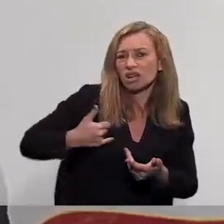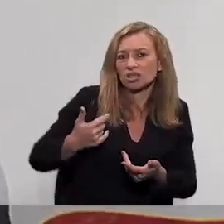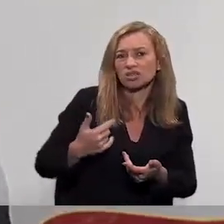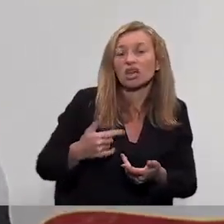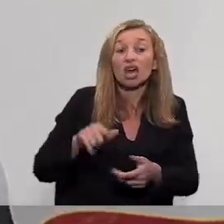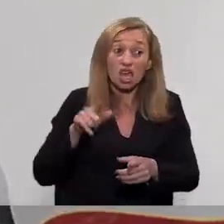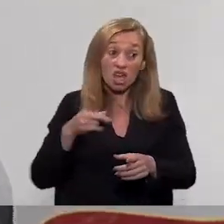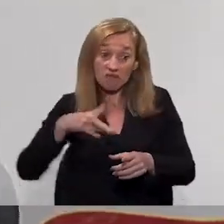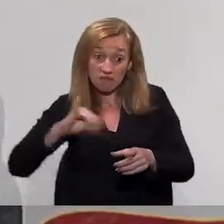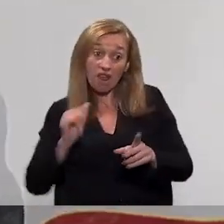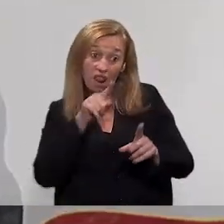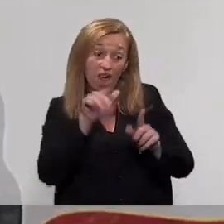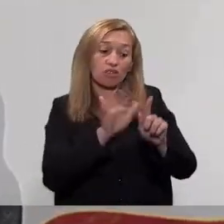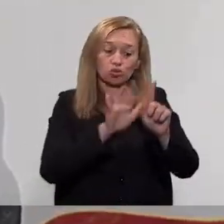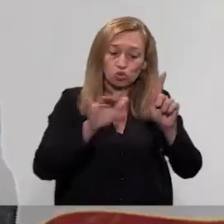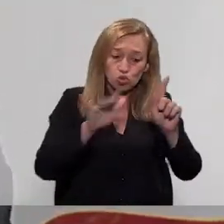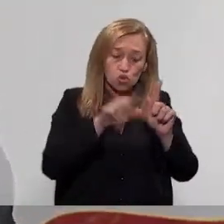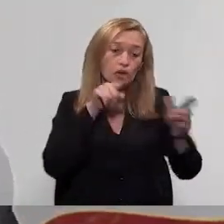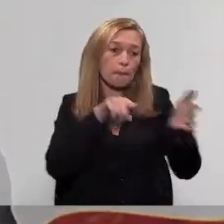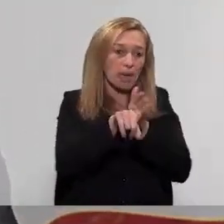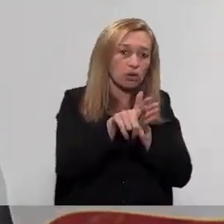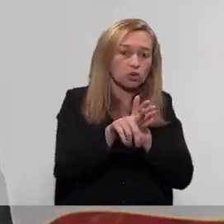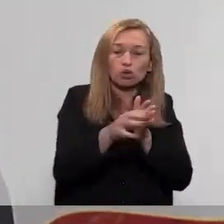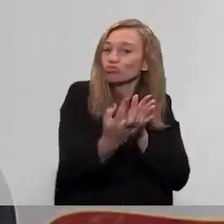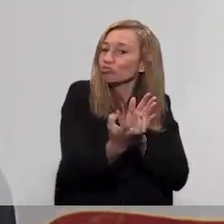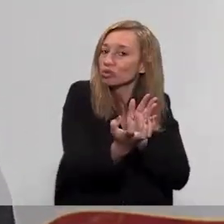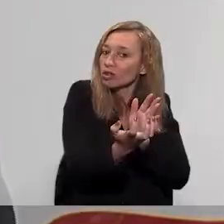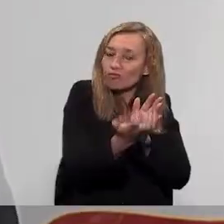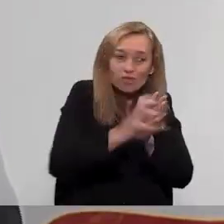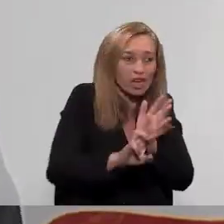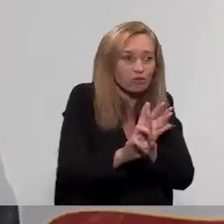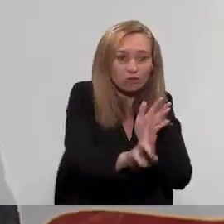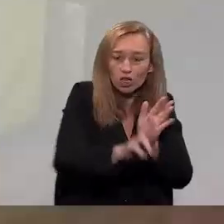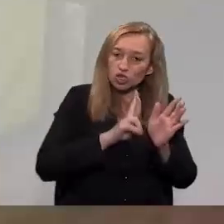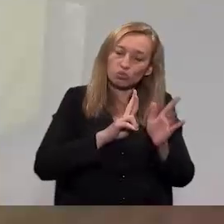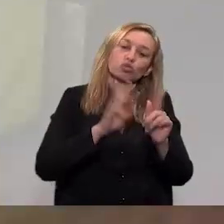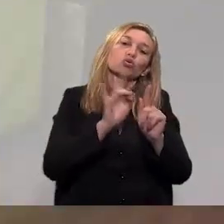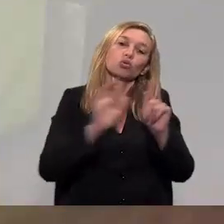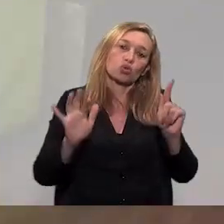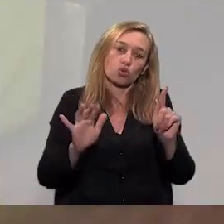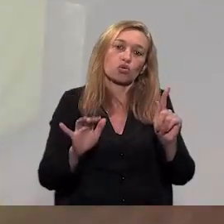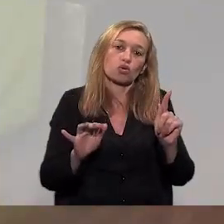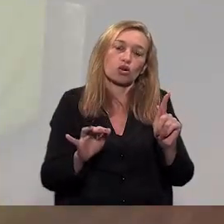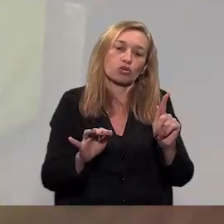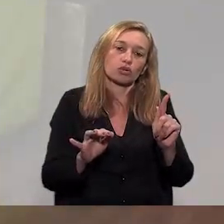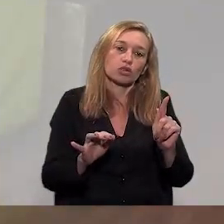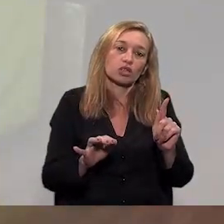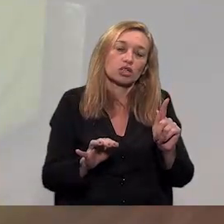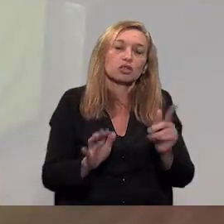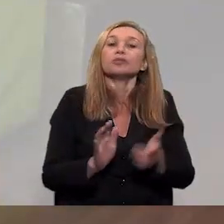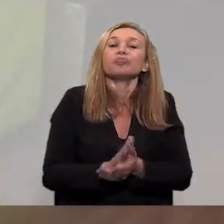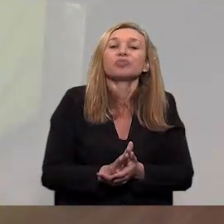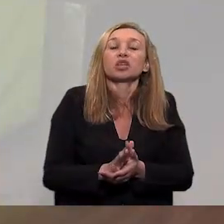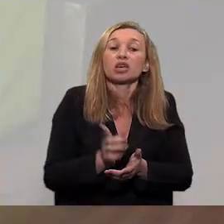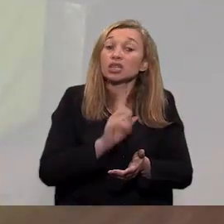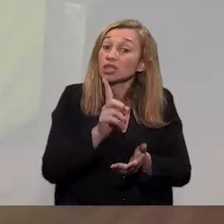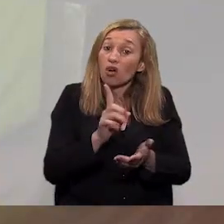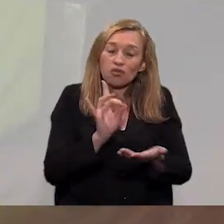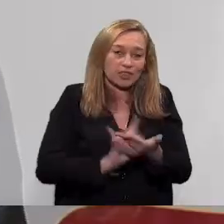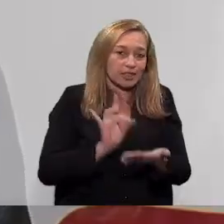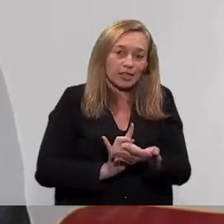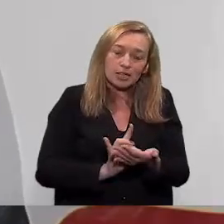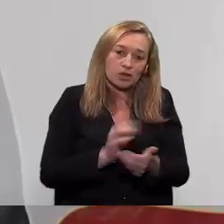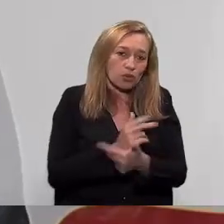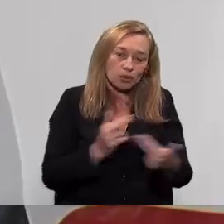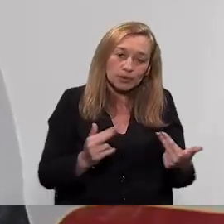fazer essa pergunta no Google. Então, eu não quero que o Google responda... Vai poder descobrir coisas que não estavam nos planos. E que